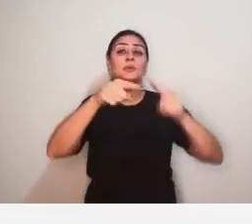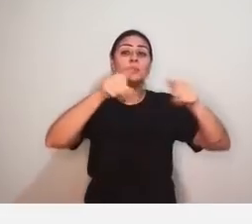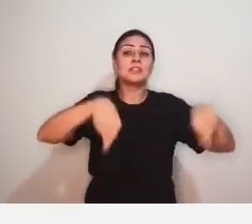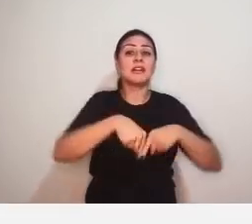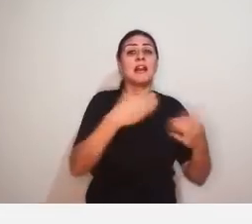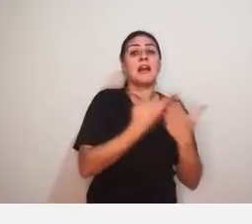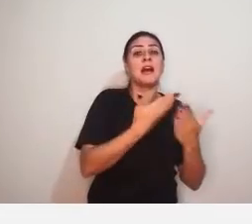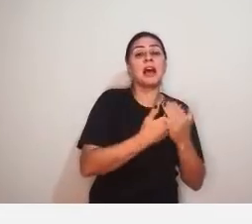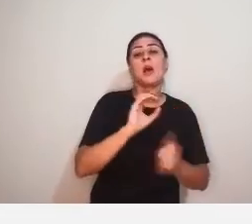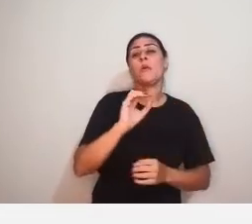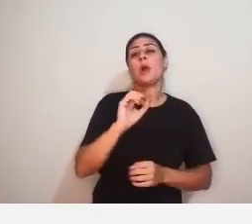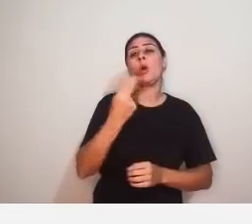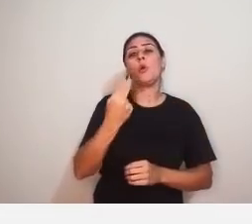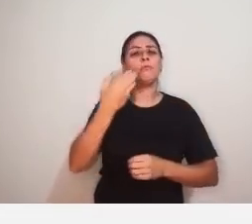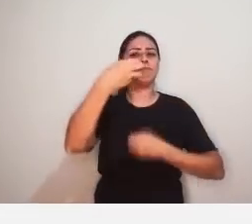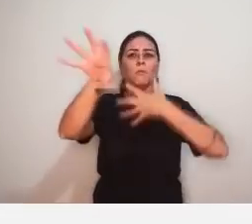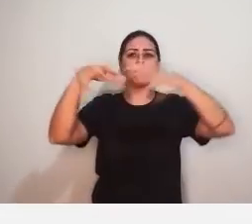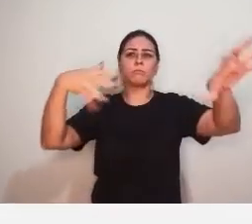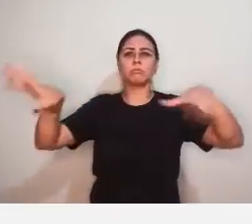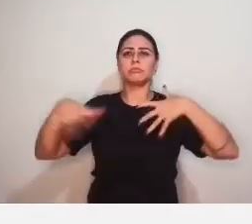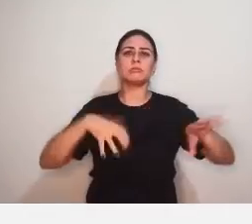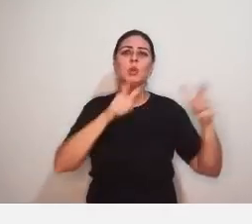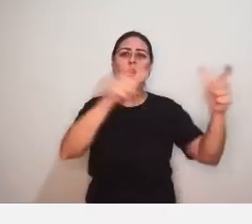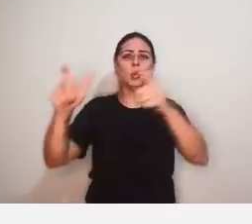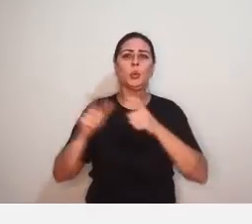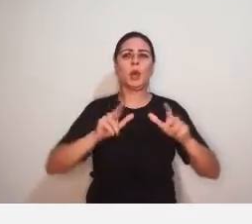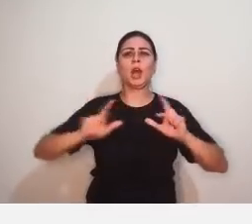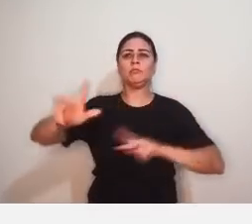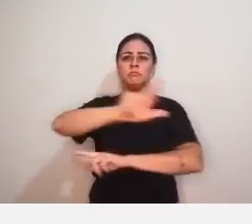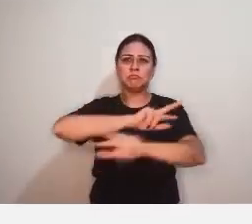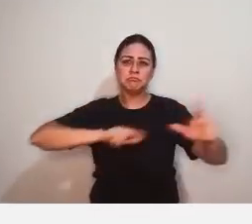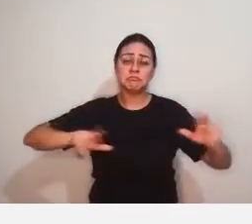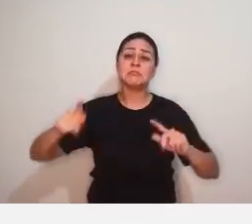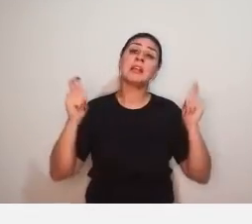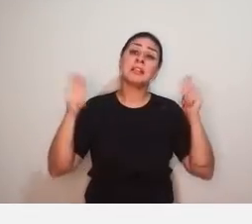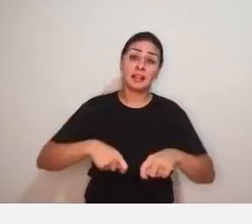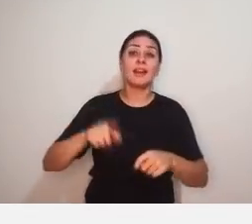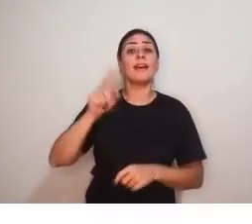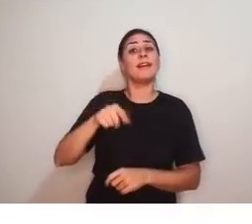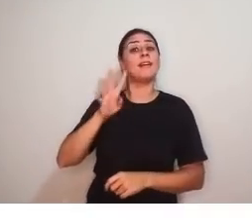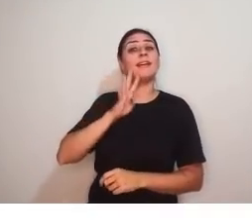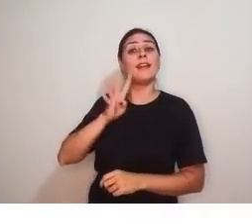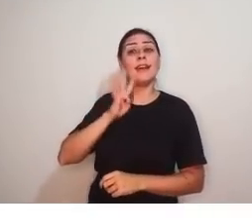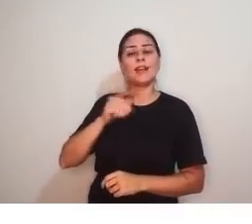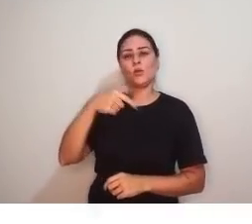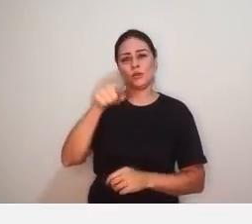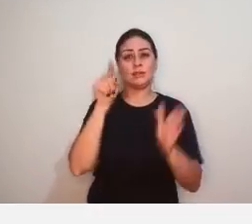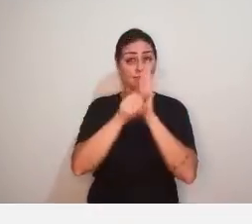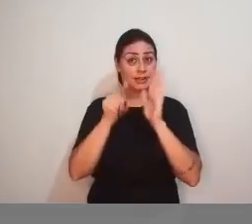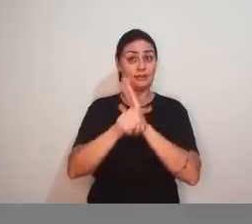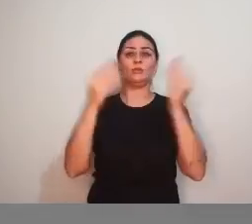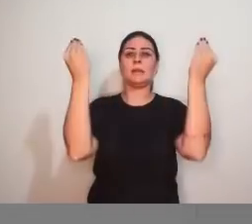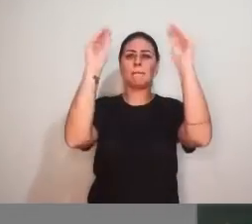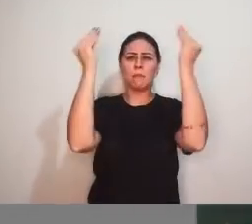alunos, tanto na sala de aula como geograficamente distribuídos. Kahoot é muito legal para isso. Tá? Então, você